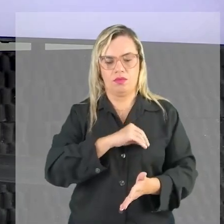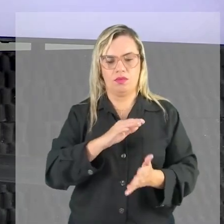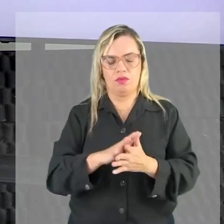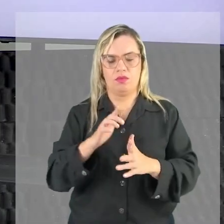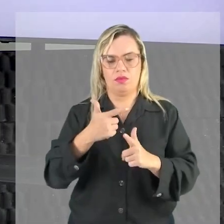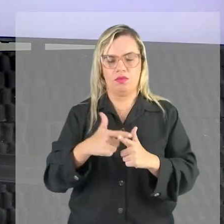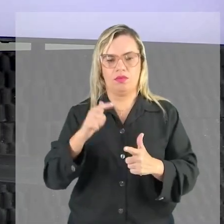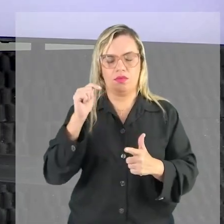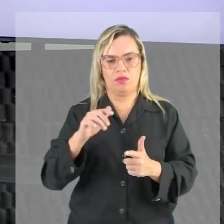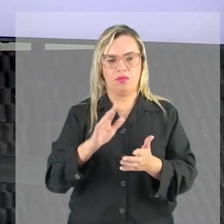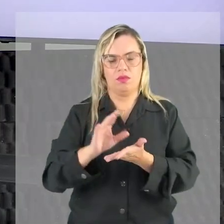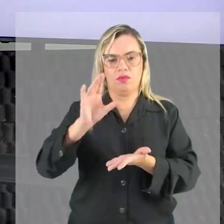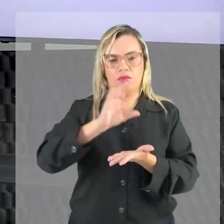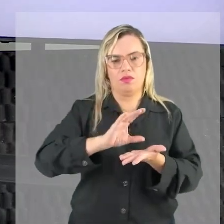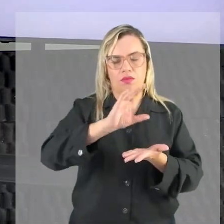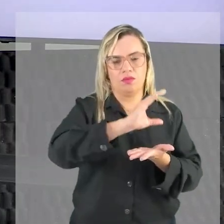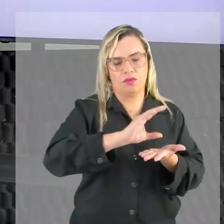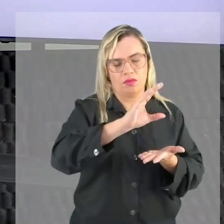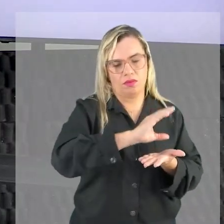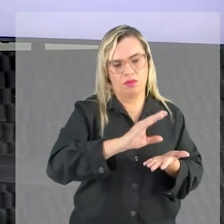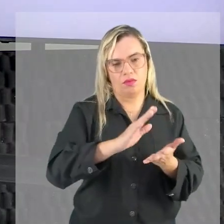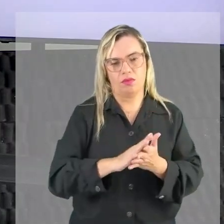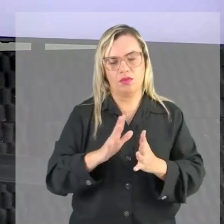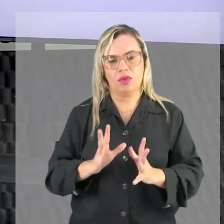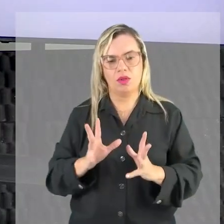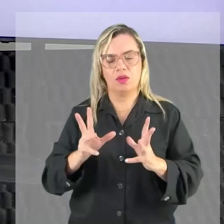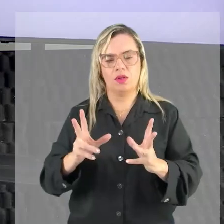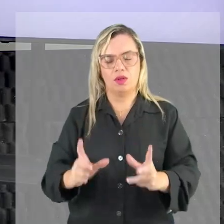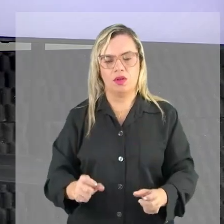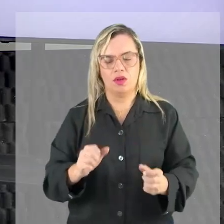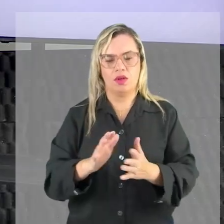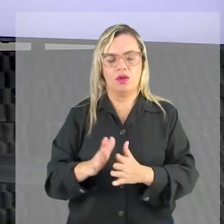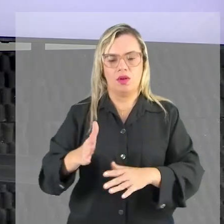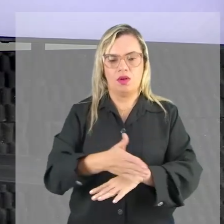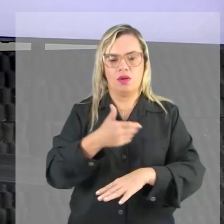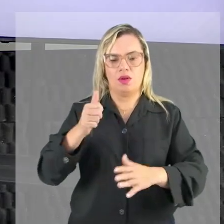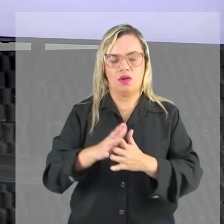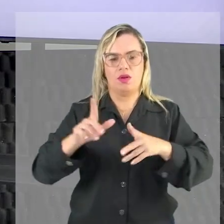de renda, que vai englobar condições melhores de emprego,